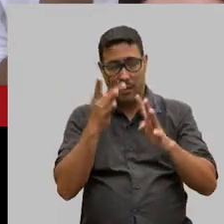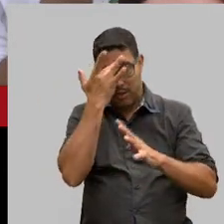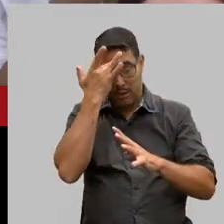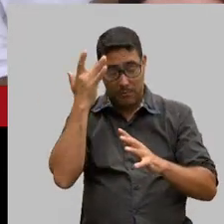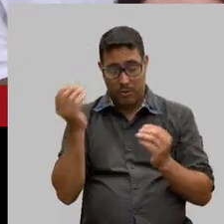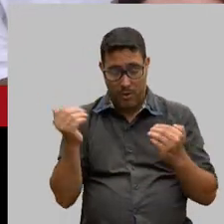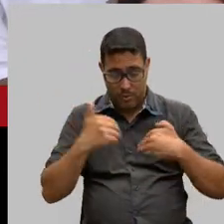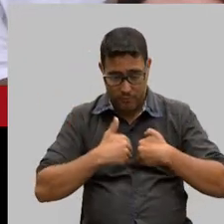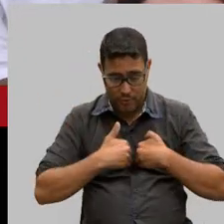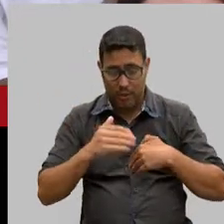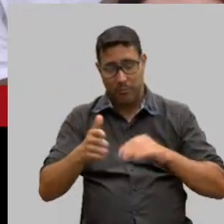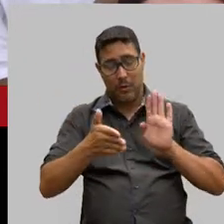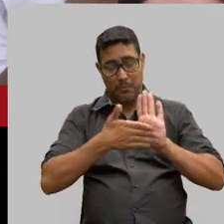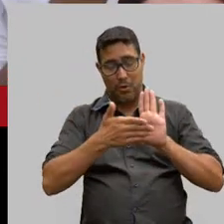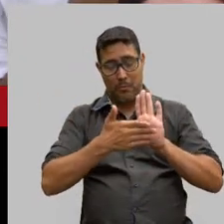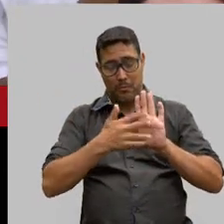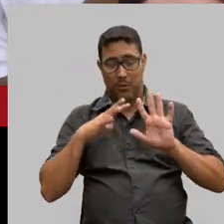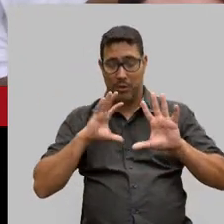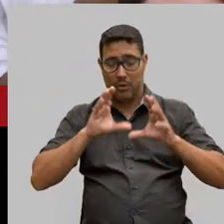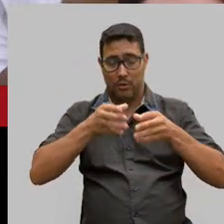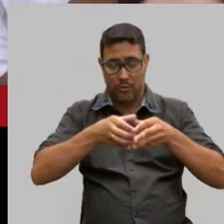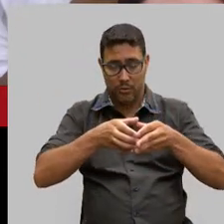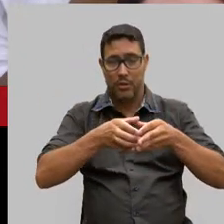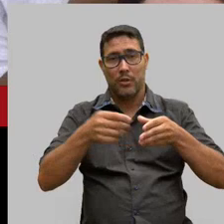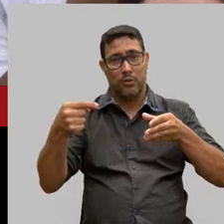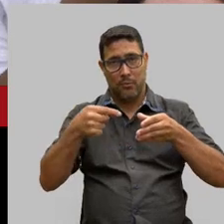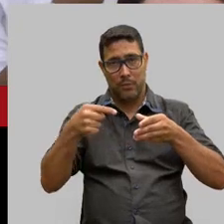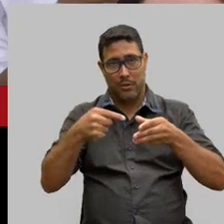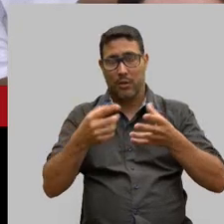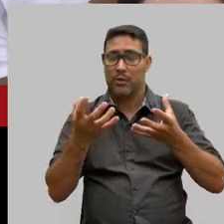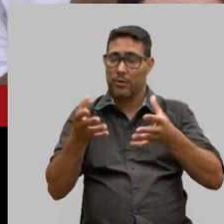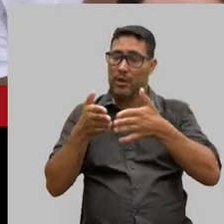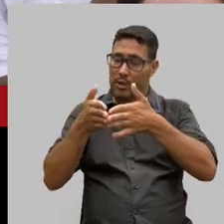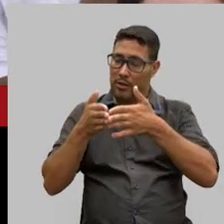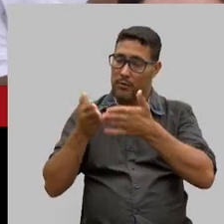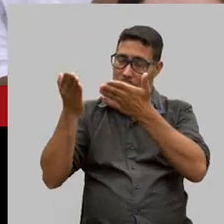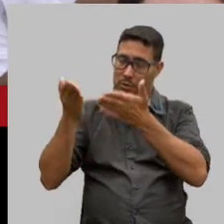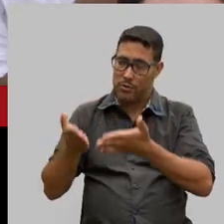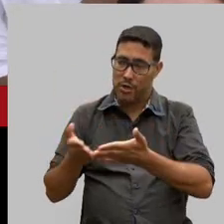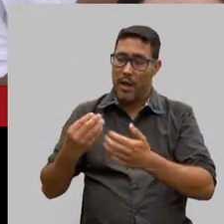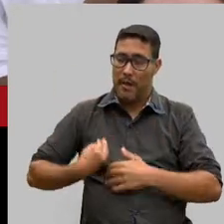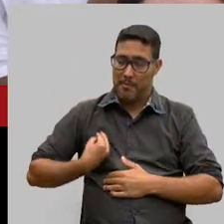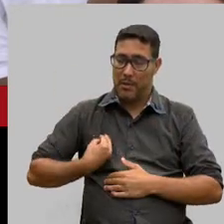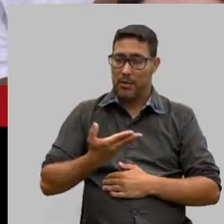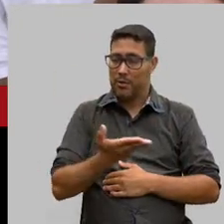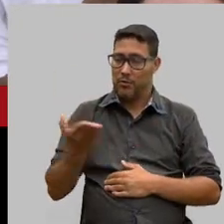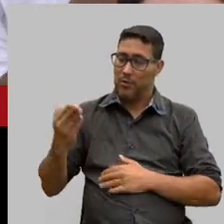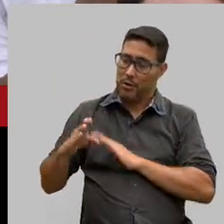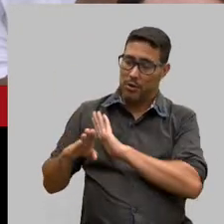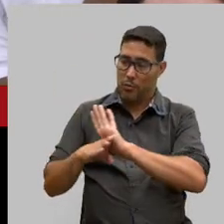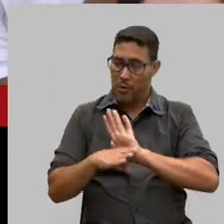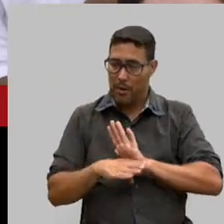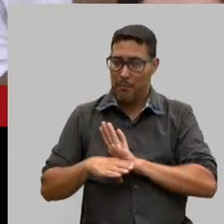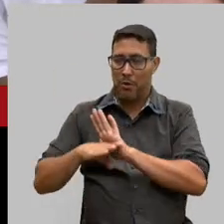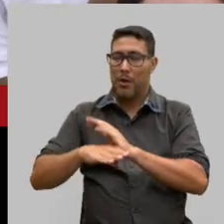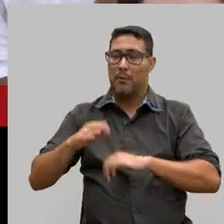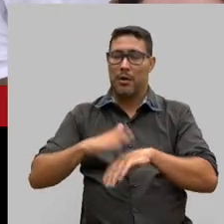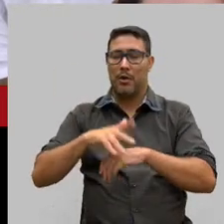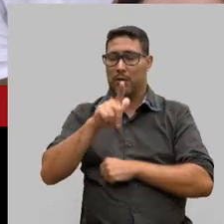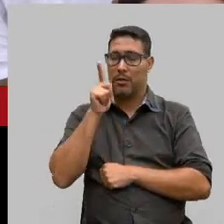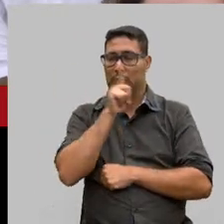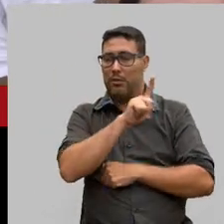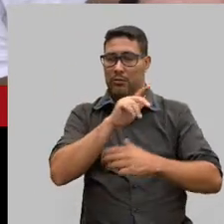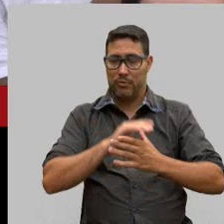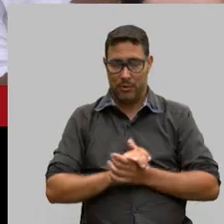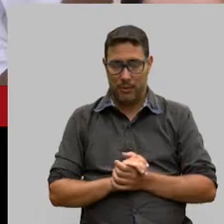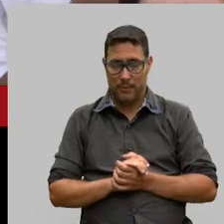proposta da nossa comissão e Gostaríamos muito de contar com a presença de vocês e com o apoio de vocês para que ela se torne realidade eu